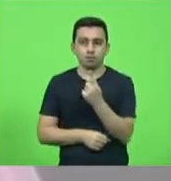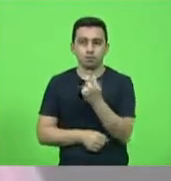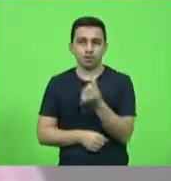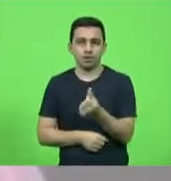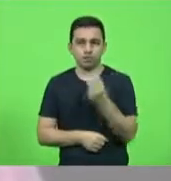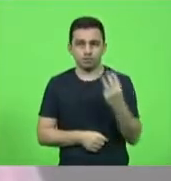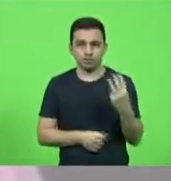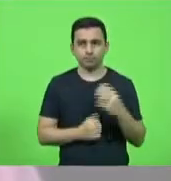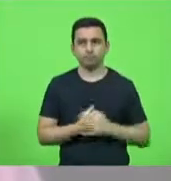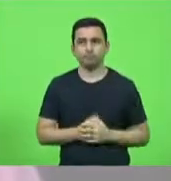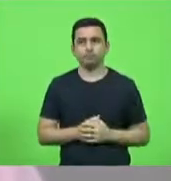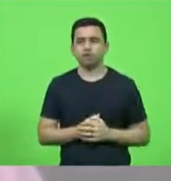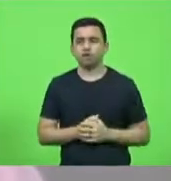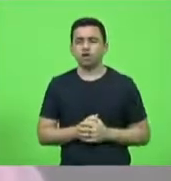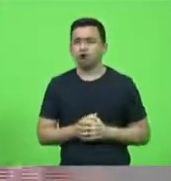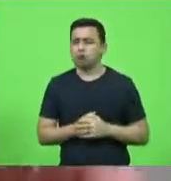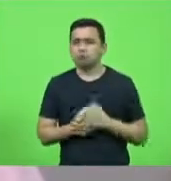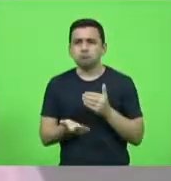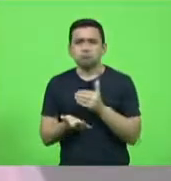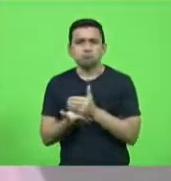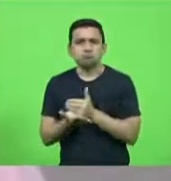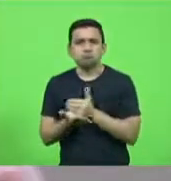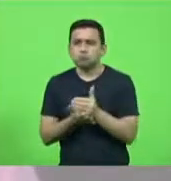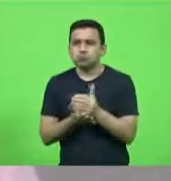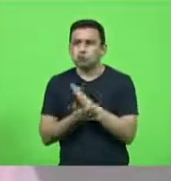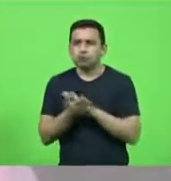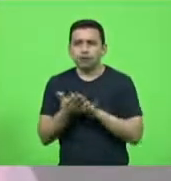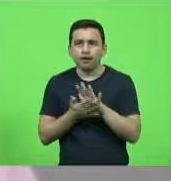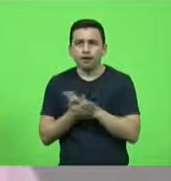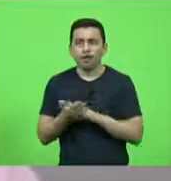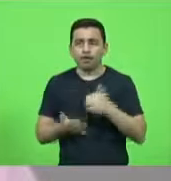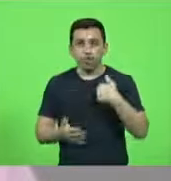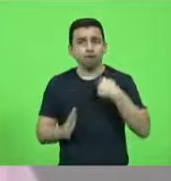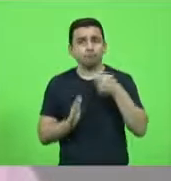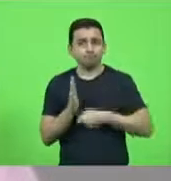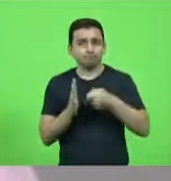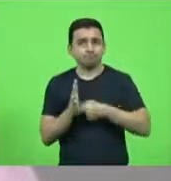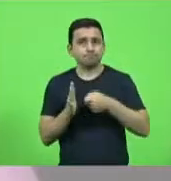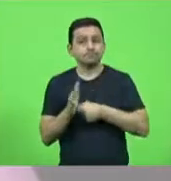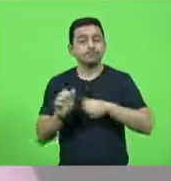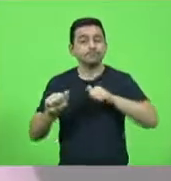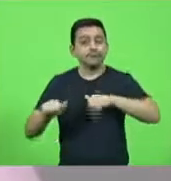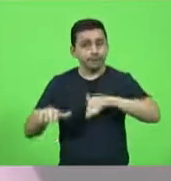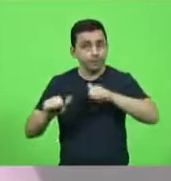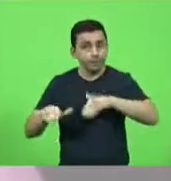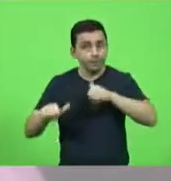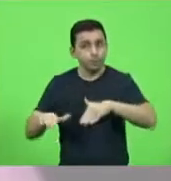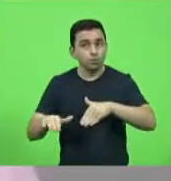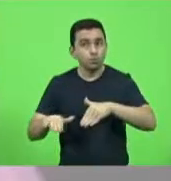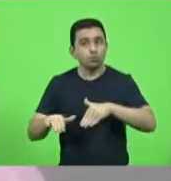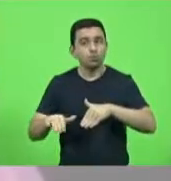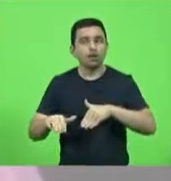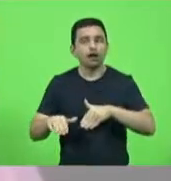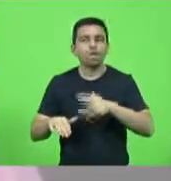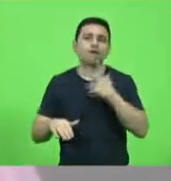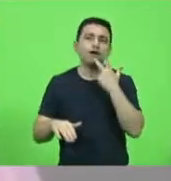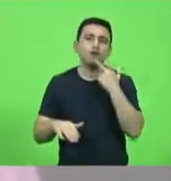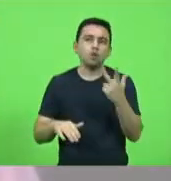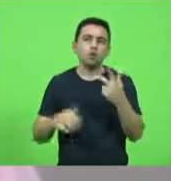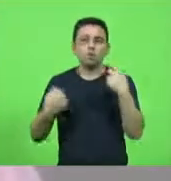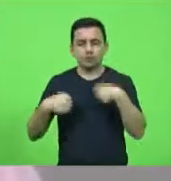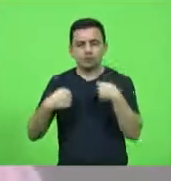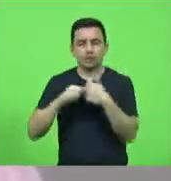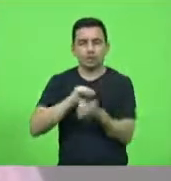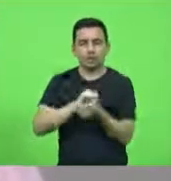BR-163. Não reiniciou, fiz as cobranças no mês de setembro, anunciaram que estavam